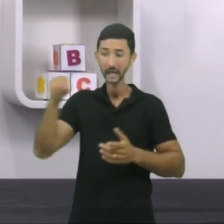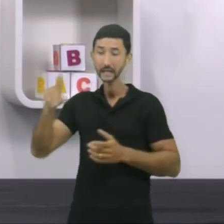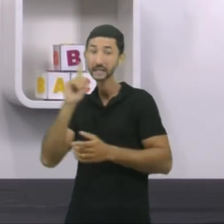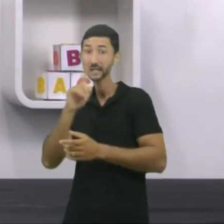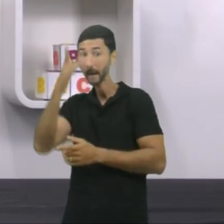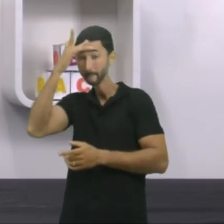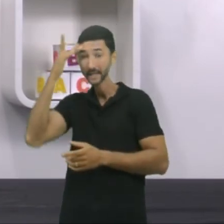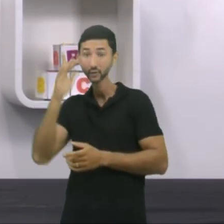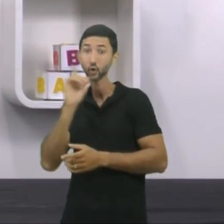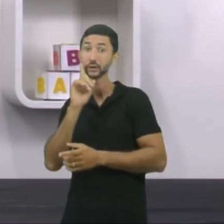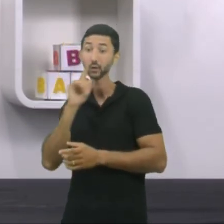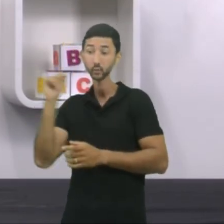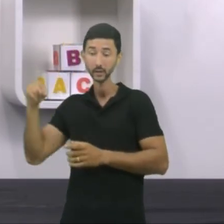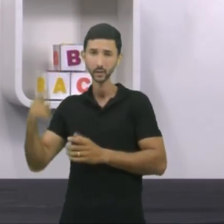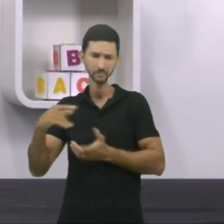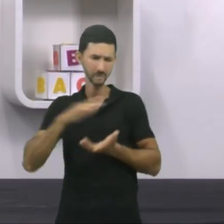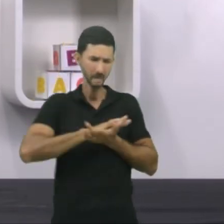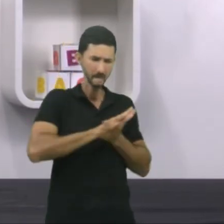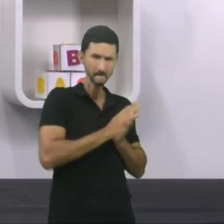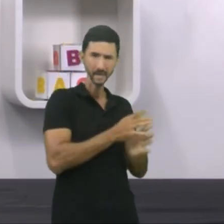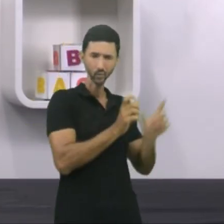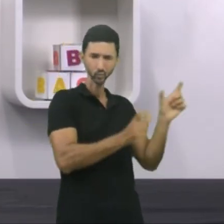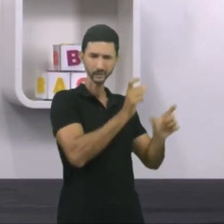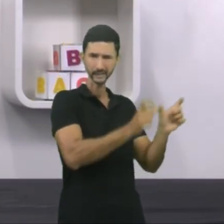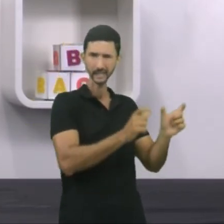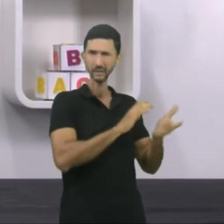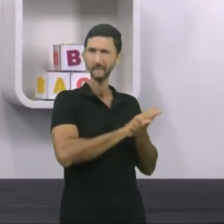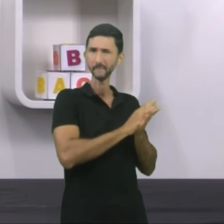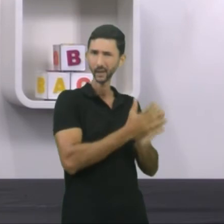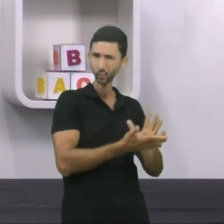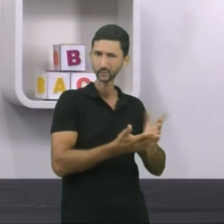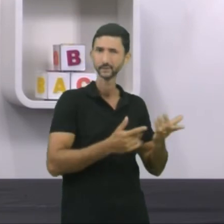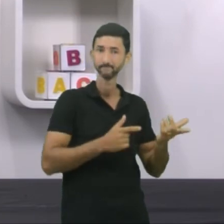ao latino e ao negro.